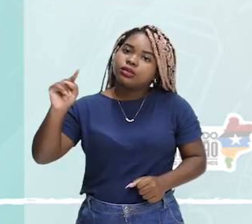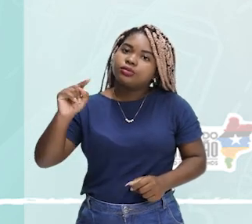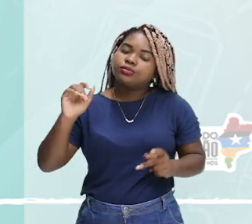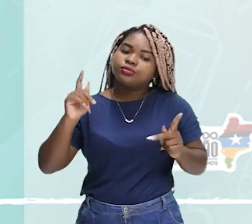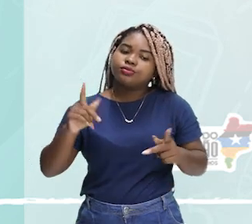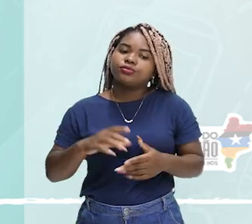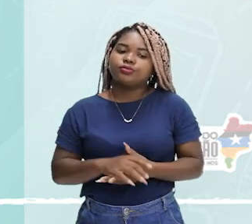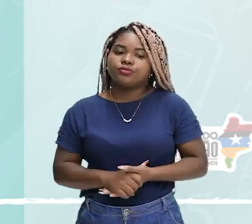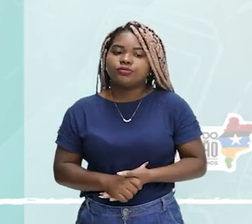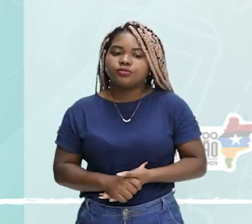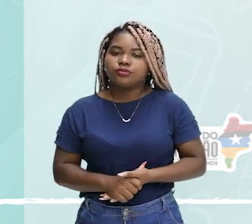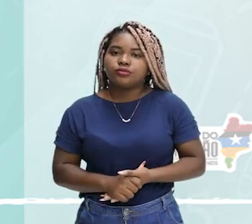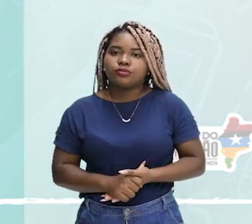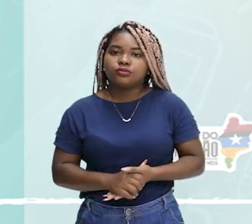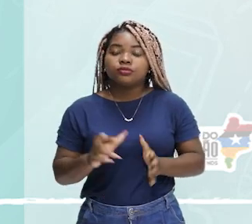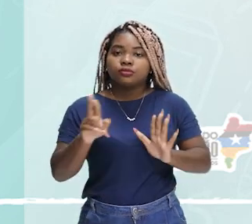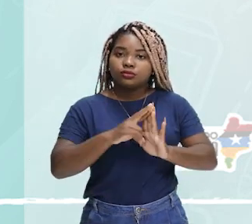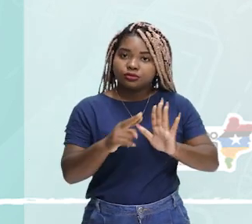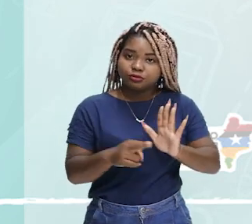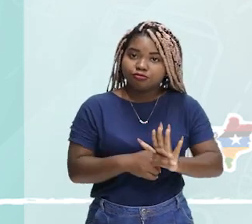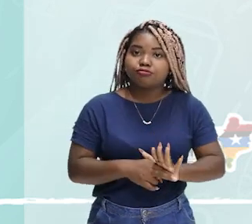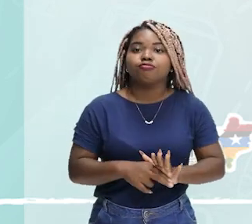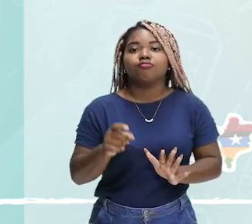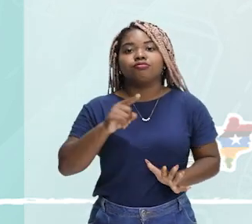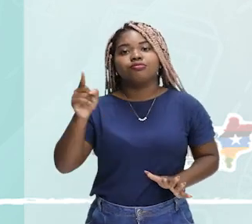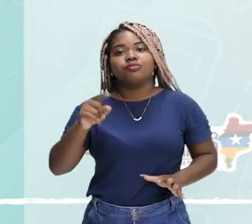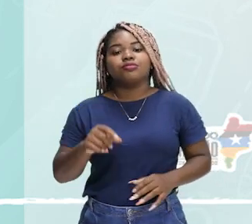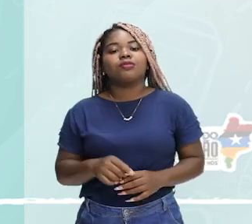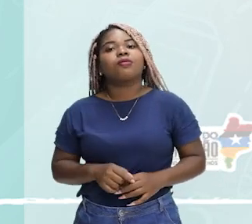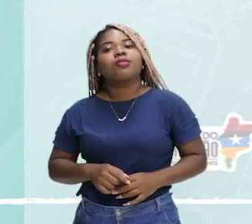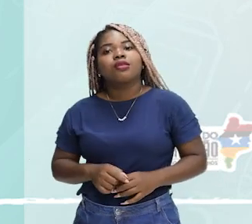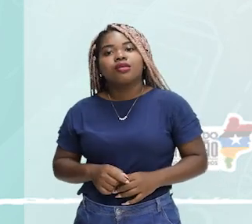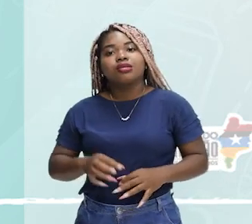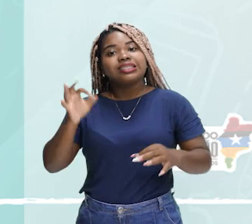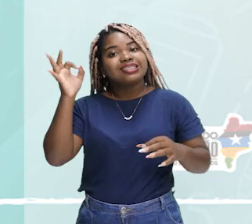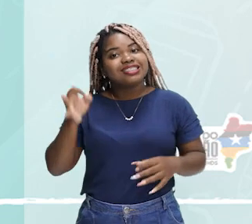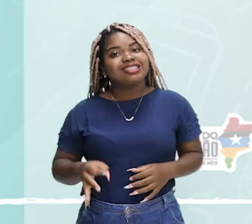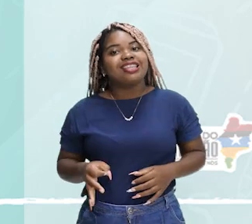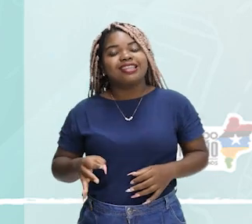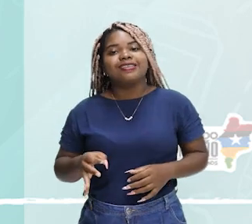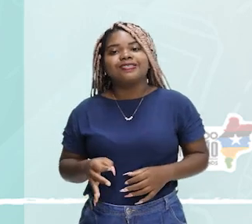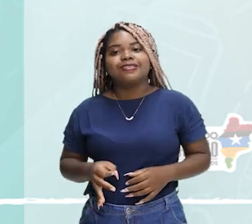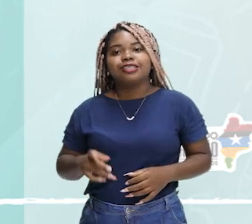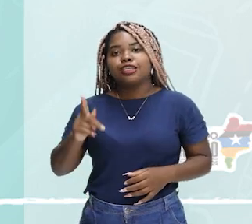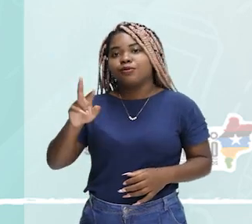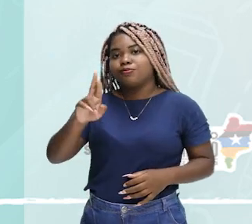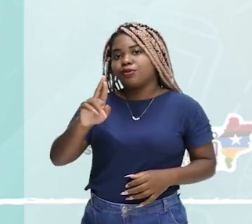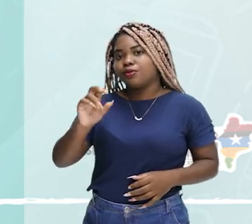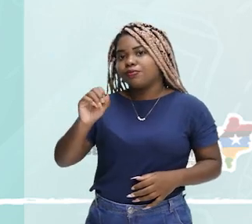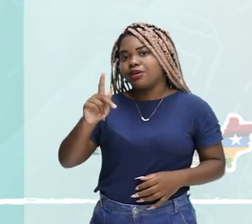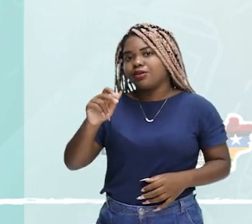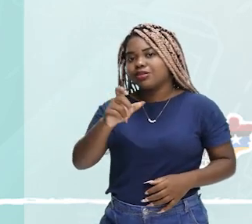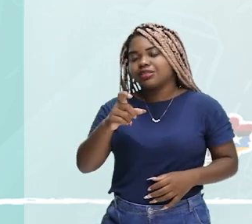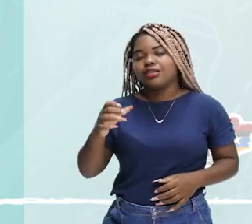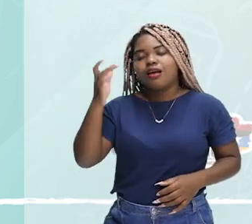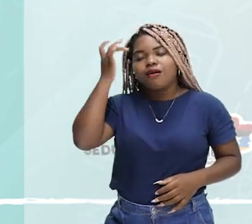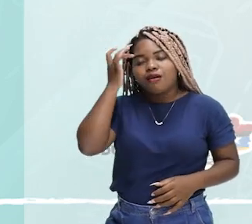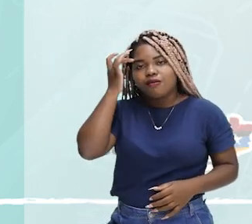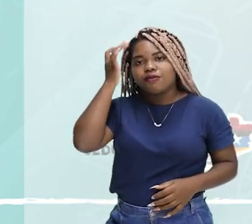acentuadas. Das regras de acentuação, tenho certeza que essa é uma das mais fáceis que tem. Todas as proparoxítonas